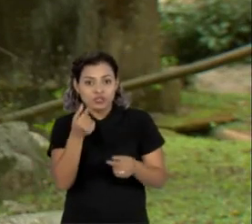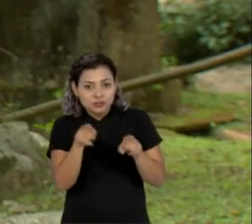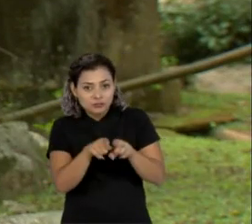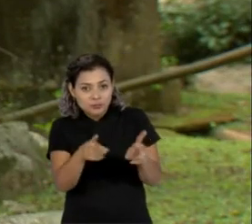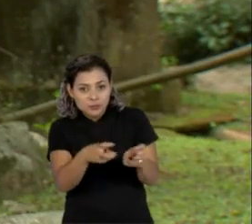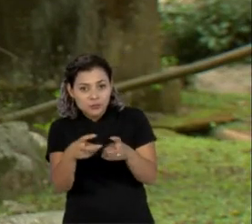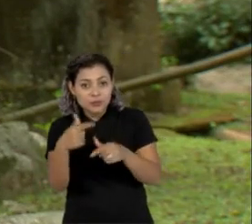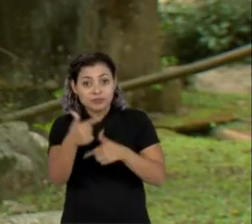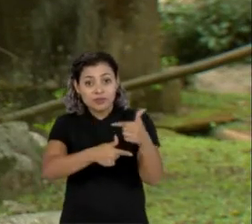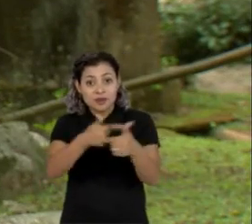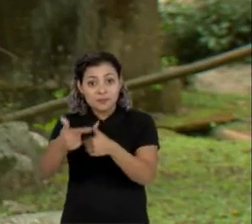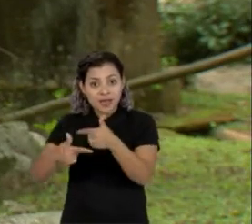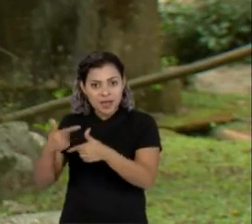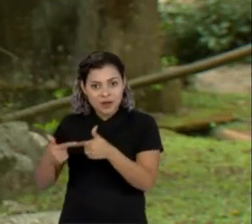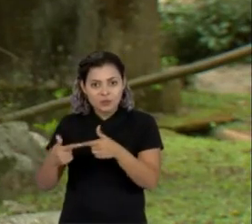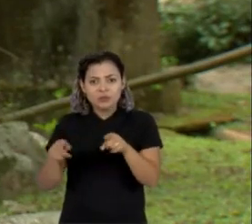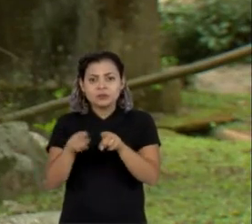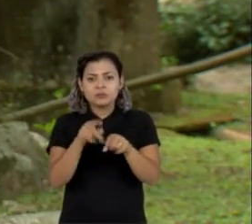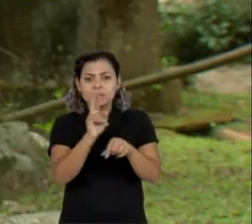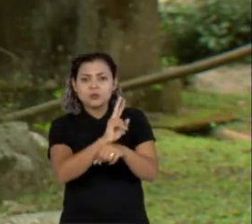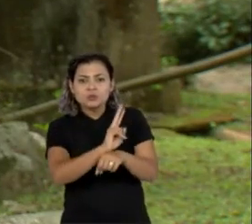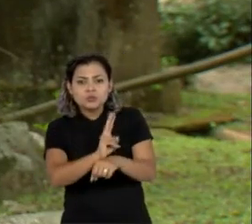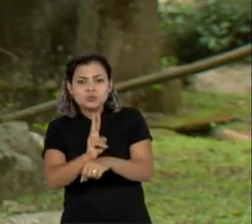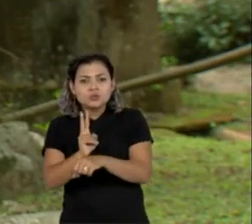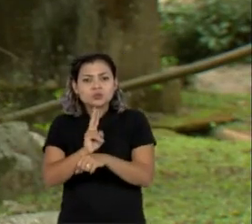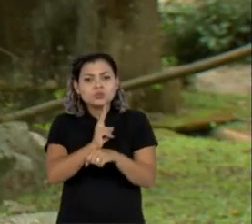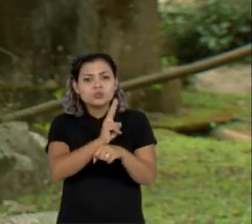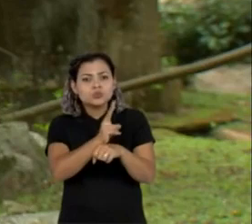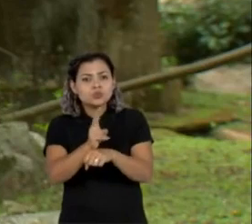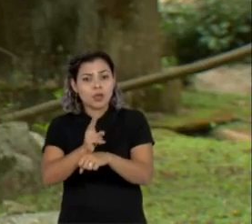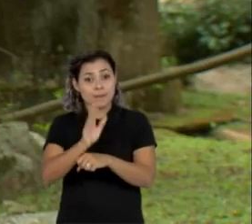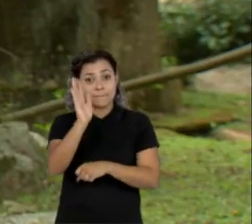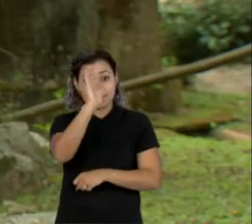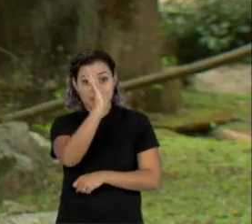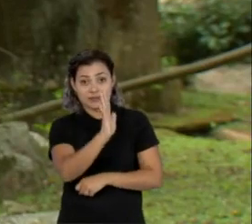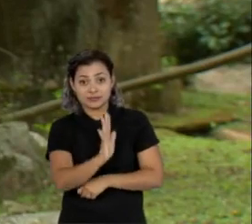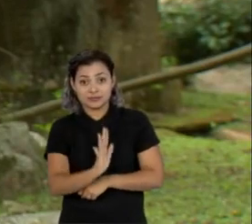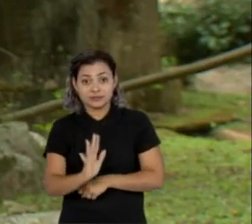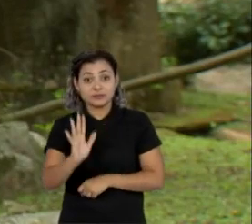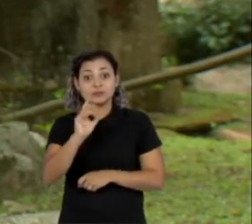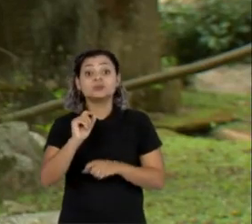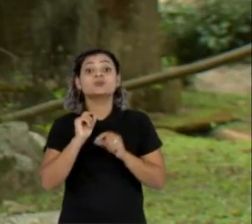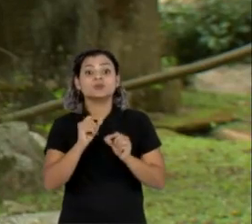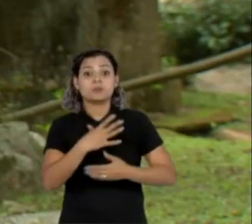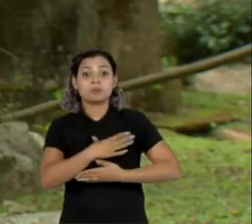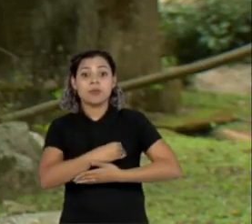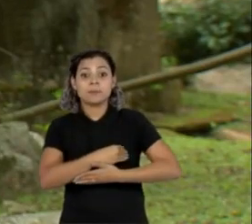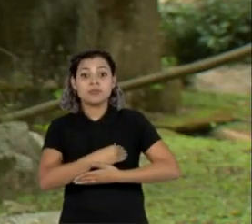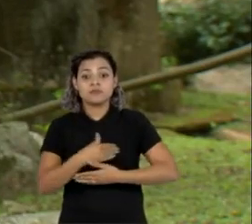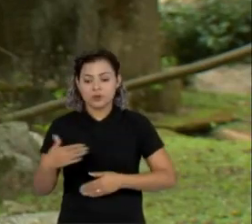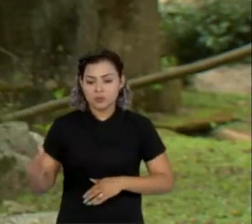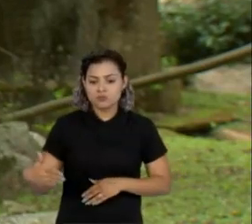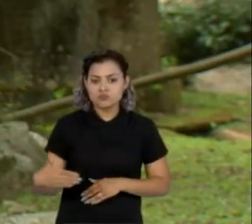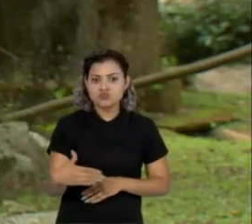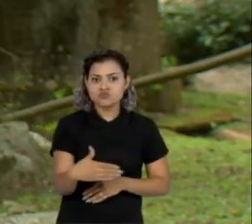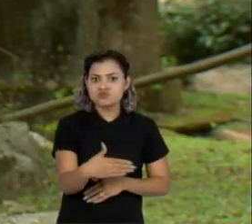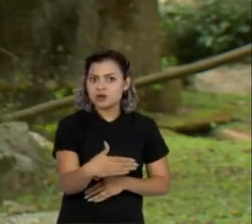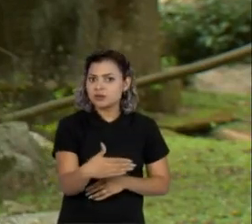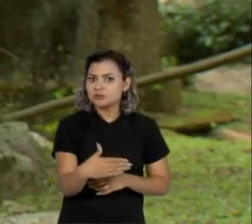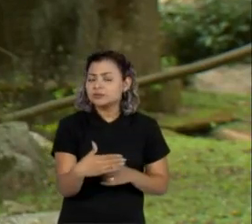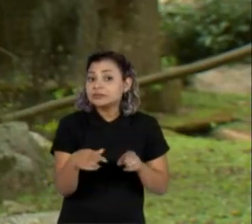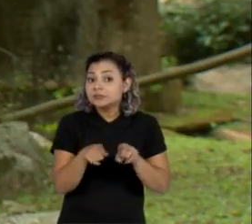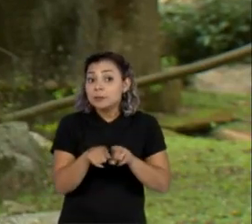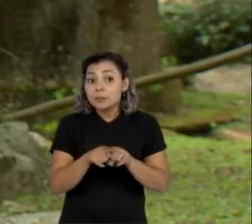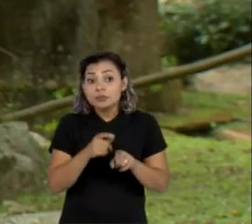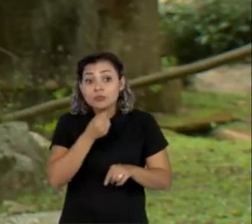Você acompanha também o programa de monitoramento na costa brasileira do maior mamífero aquático. E ainda um artista